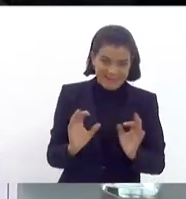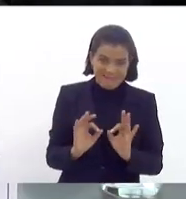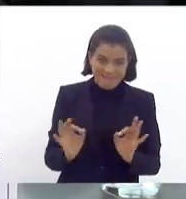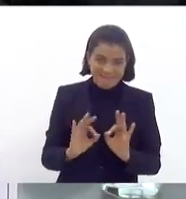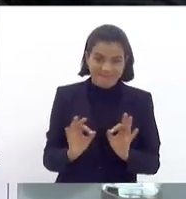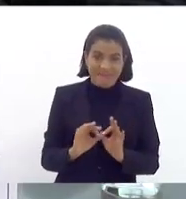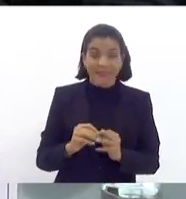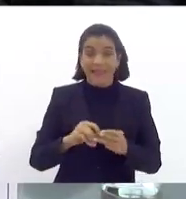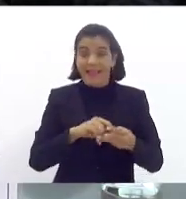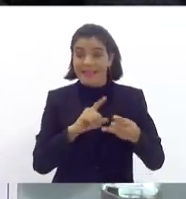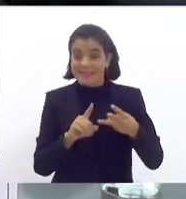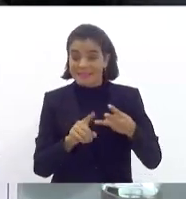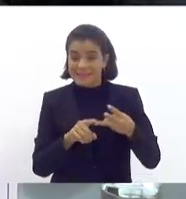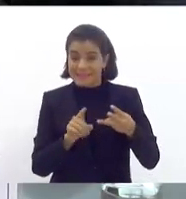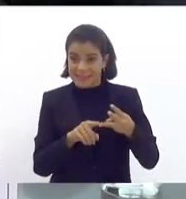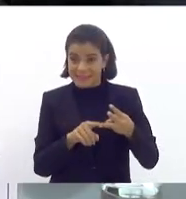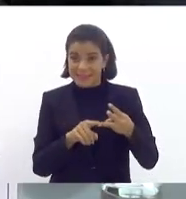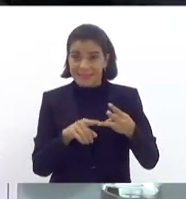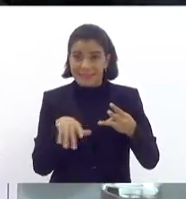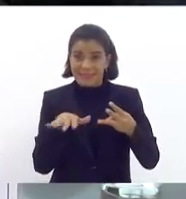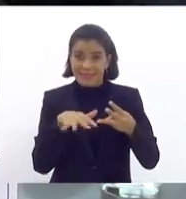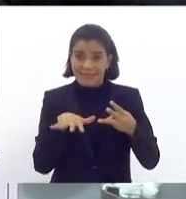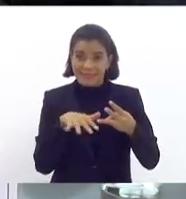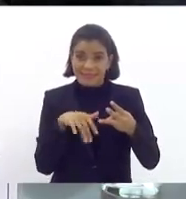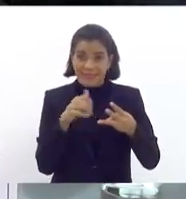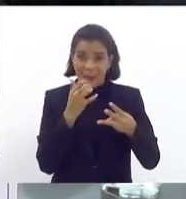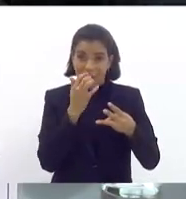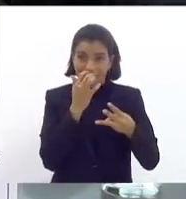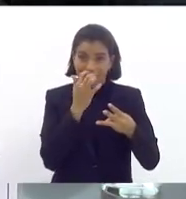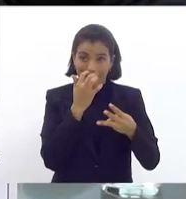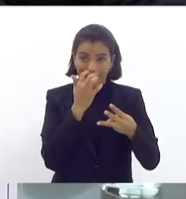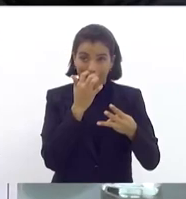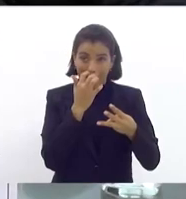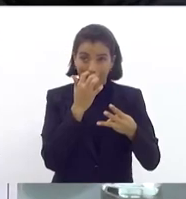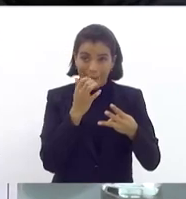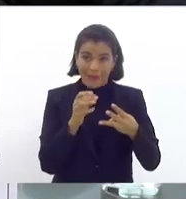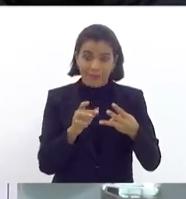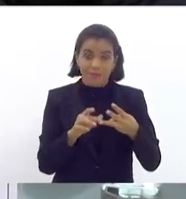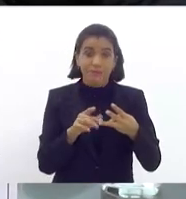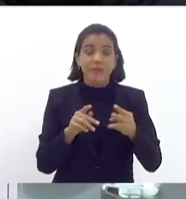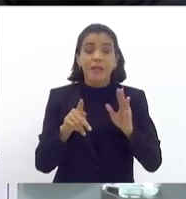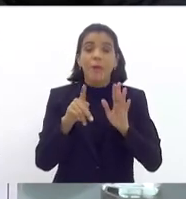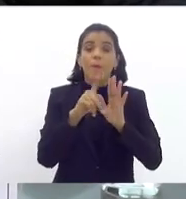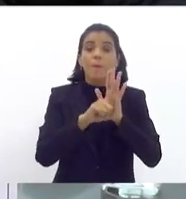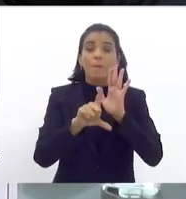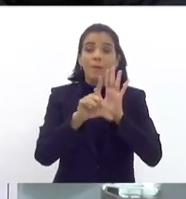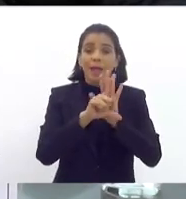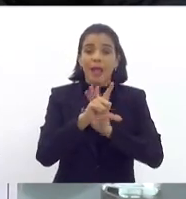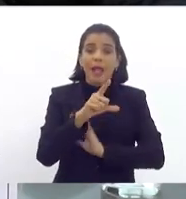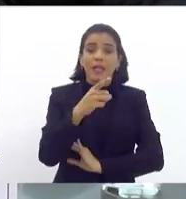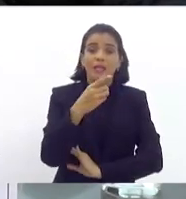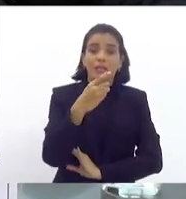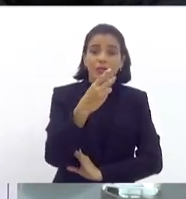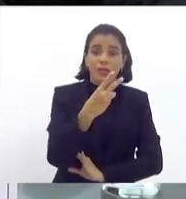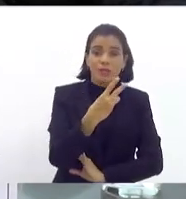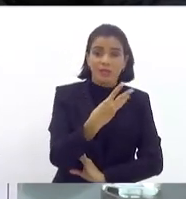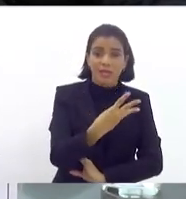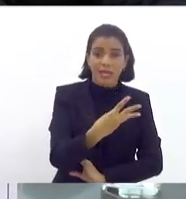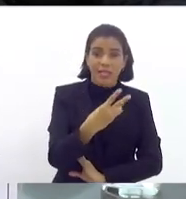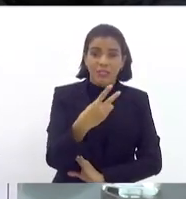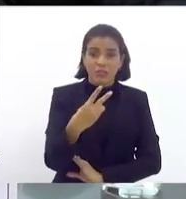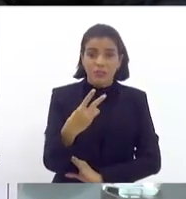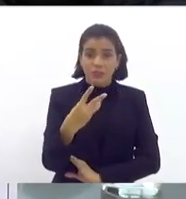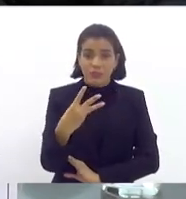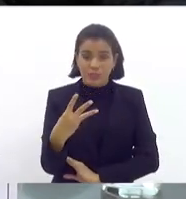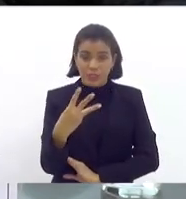A terceira questão, que também tem o PL 6323 do